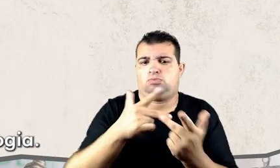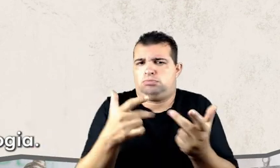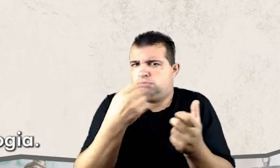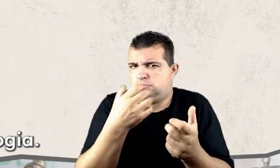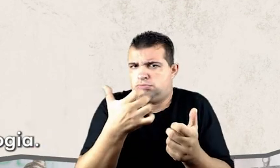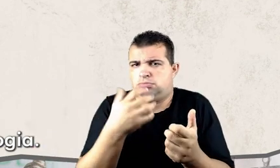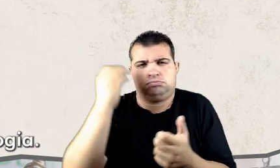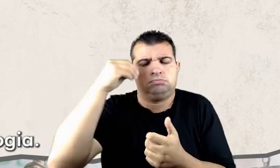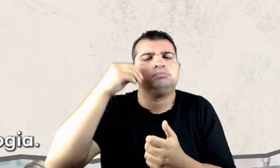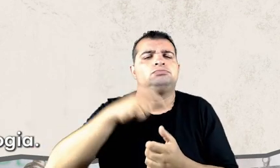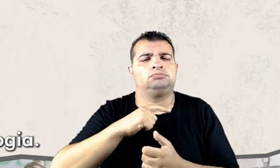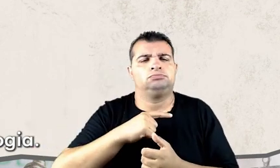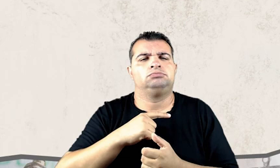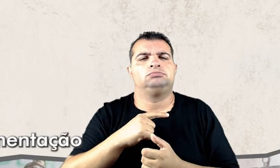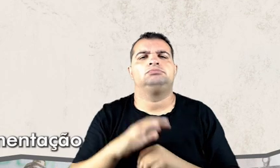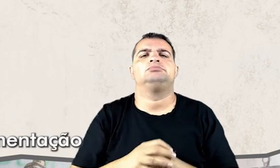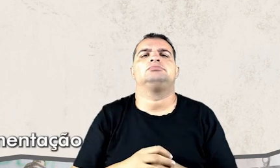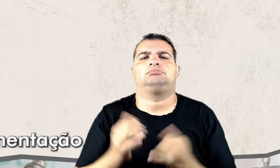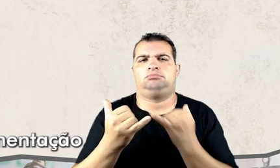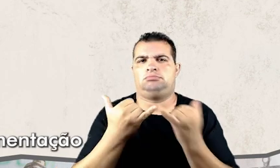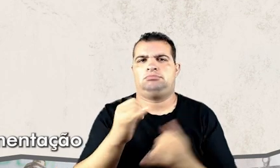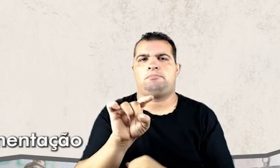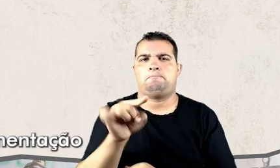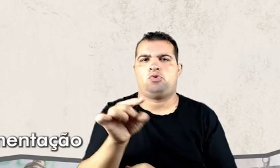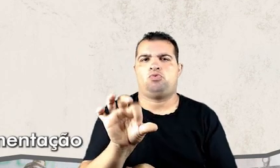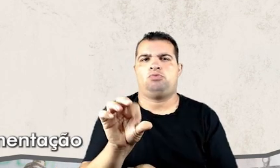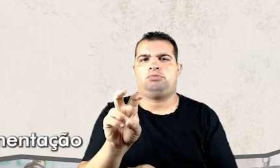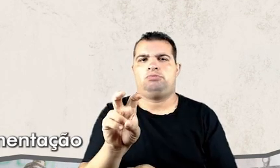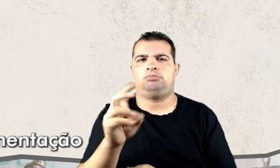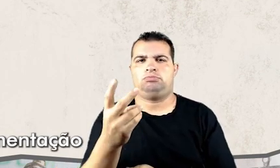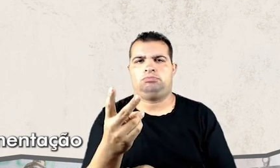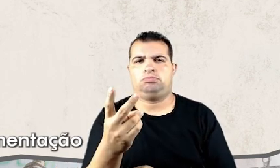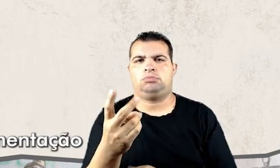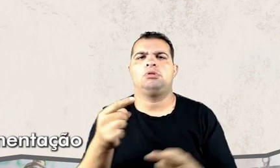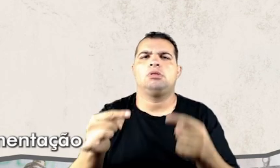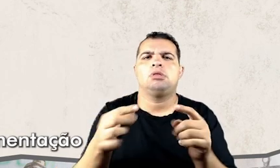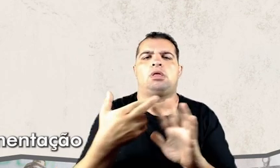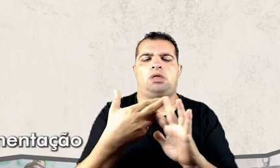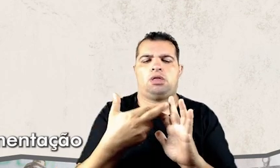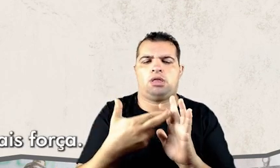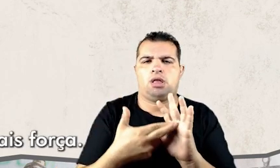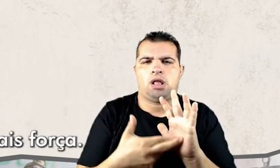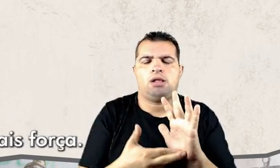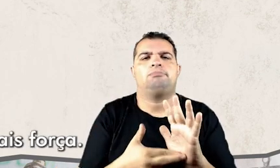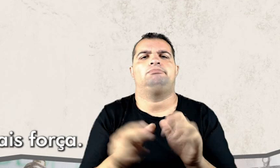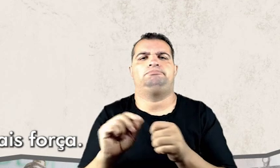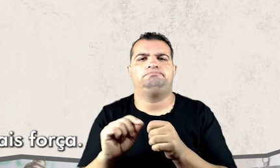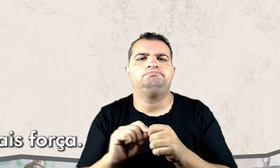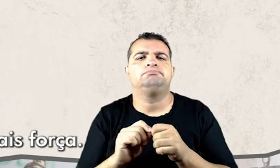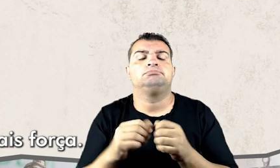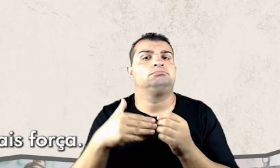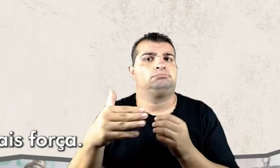reflexos positivos na psicologia. Em 1952 é que as discussões sobre a regulamentação propriamente